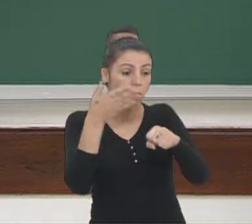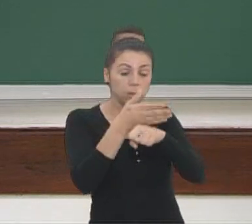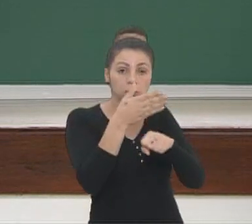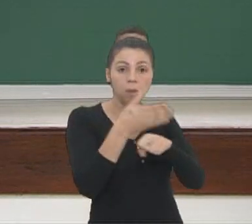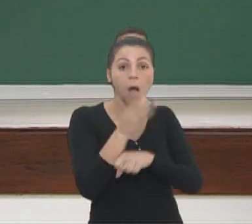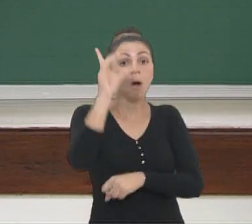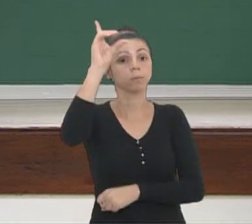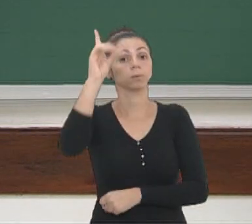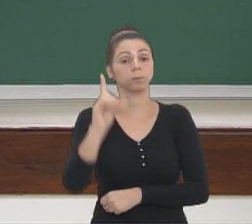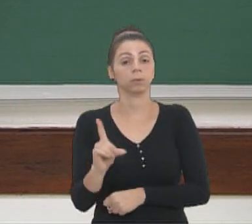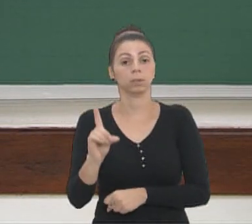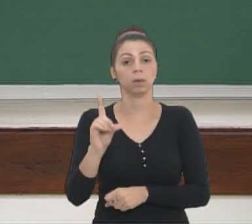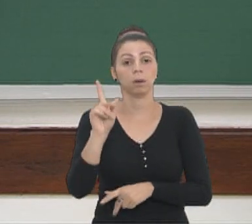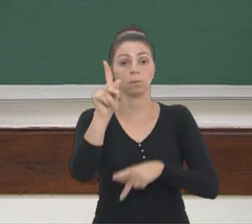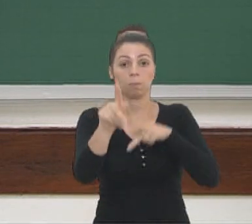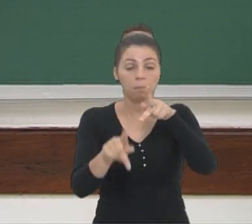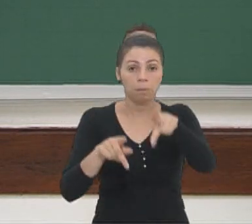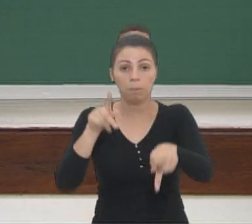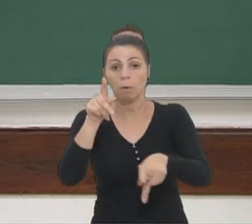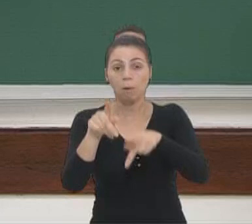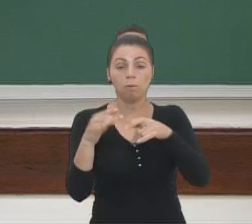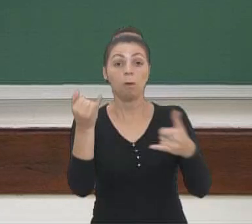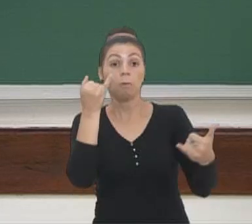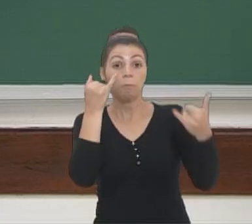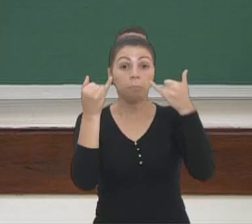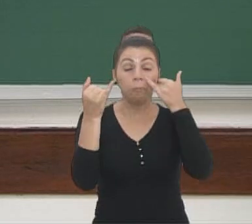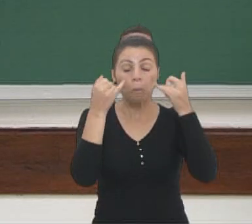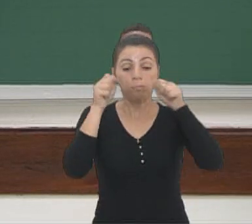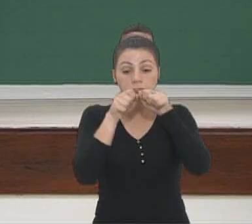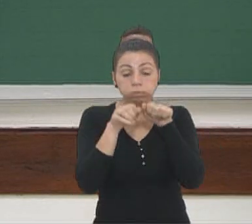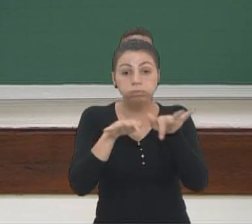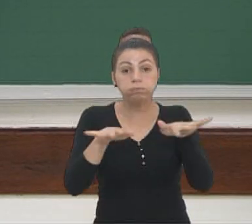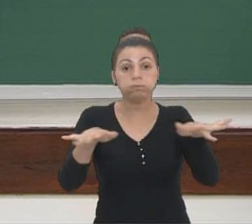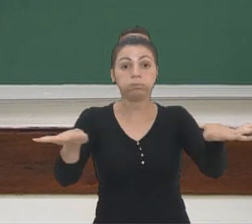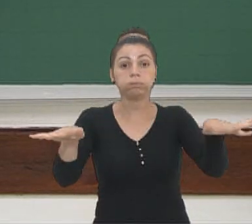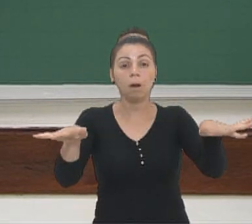da população ser informada de todas as coisas da